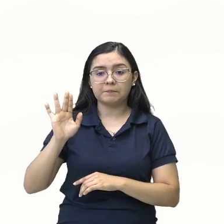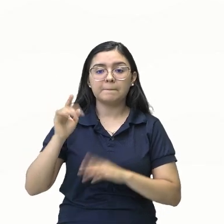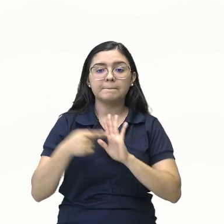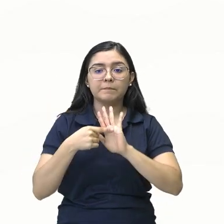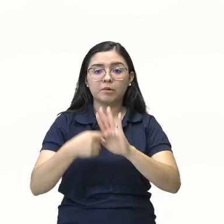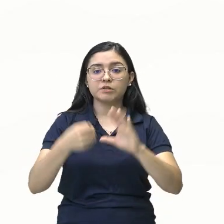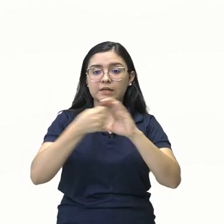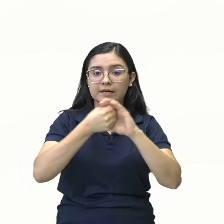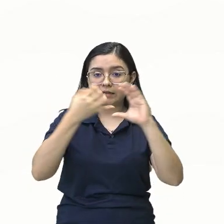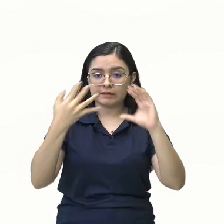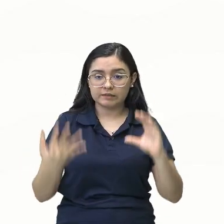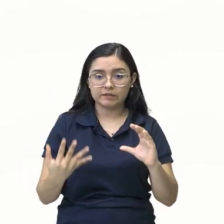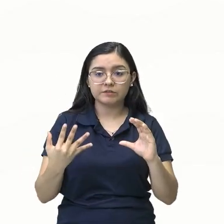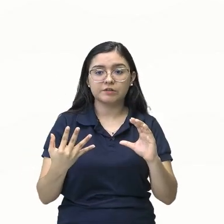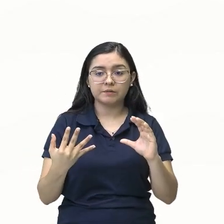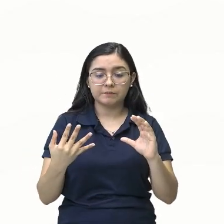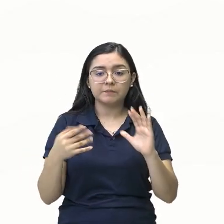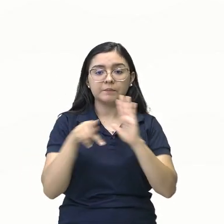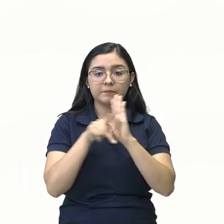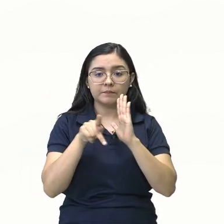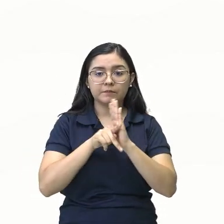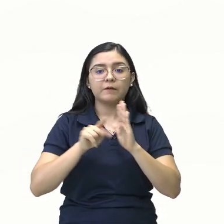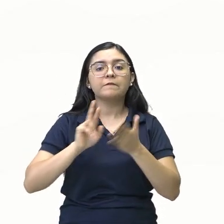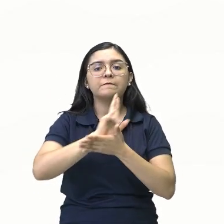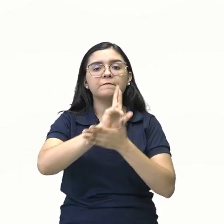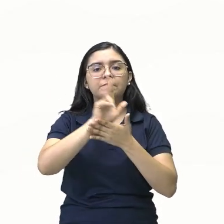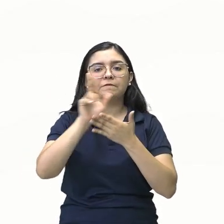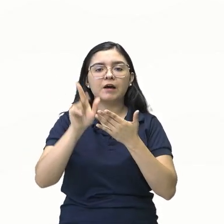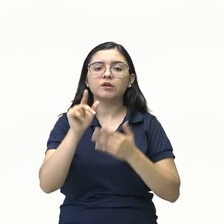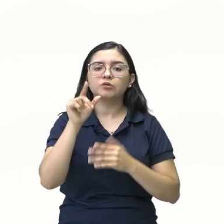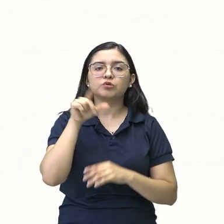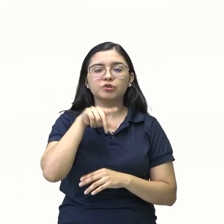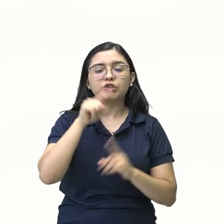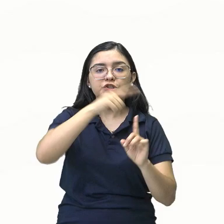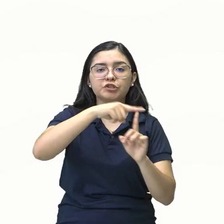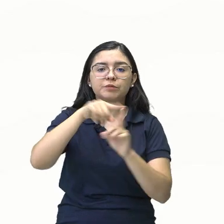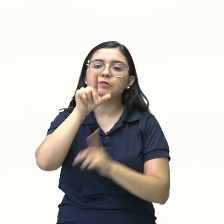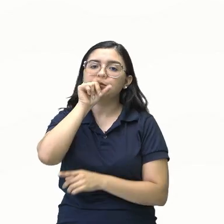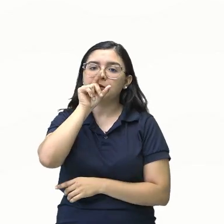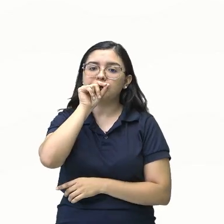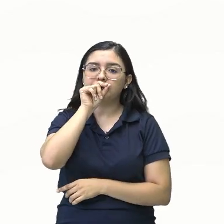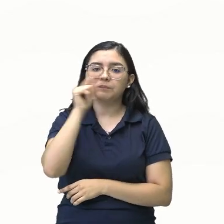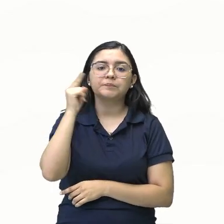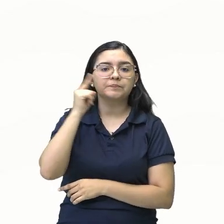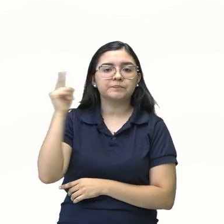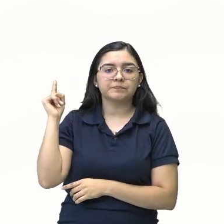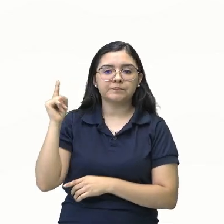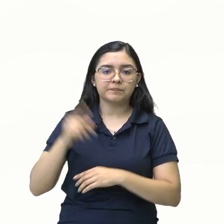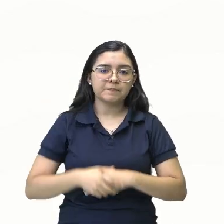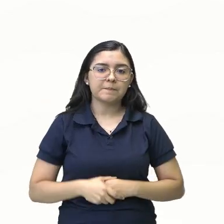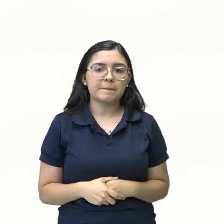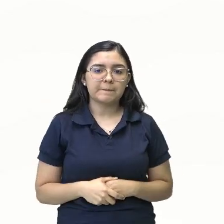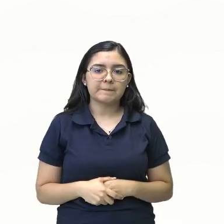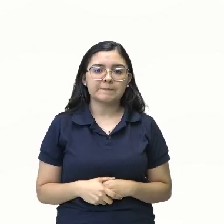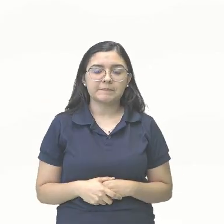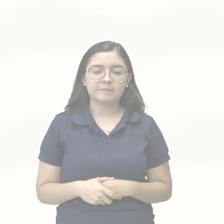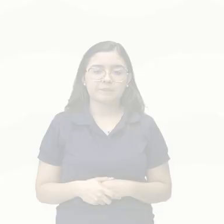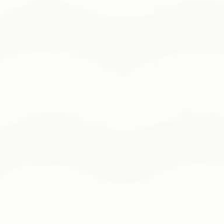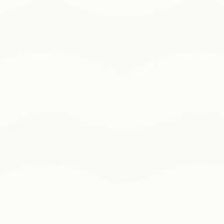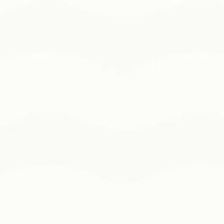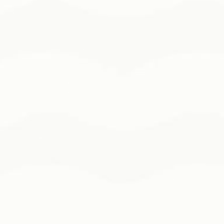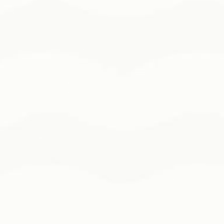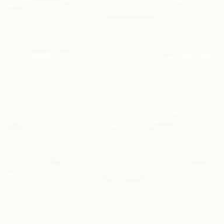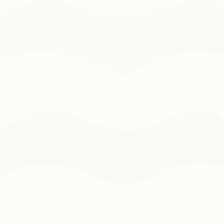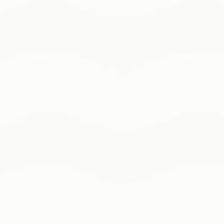a característica de diferentes formatos de bicos. Olha só que interessante, né? Esses